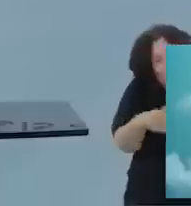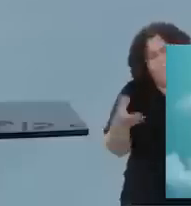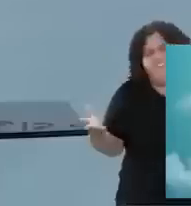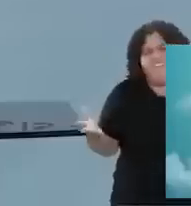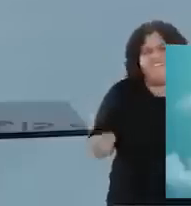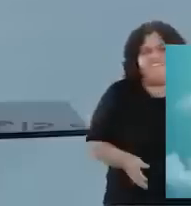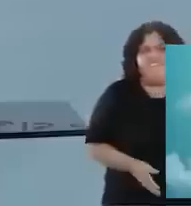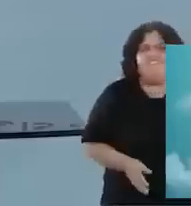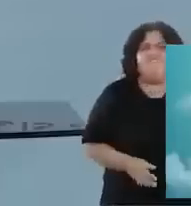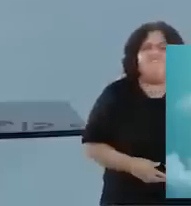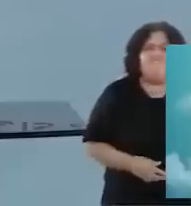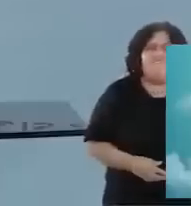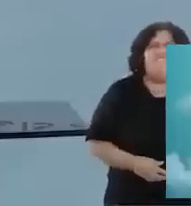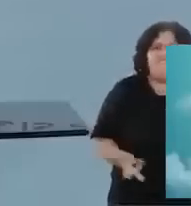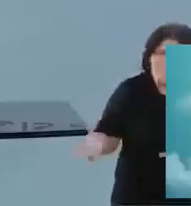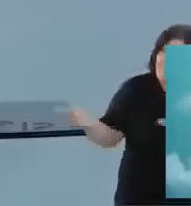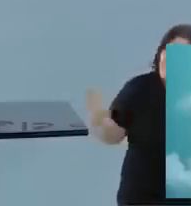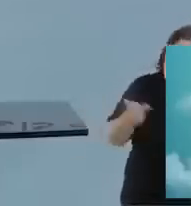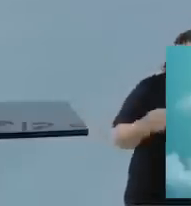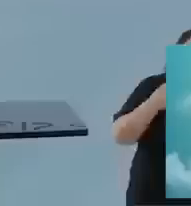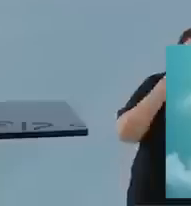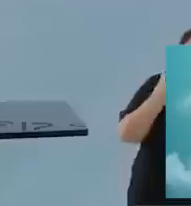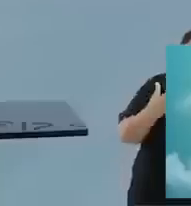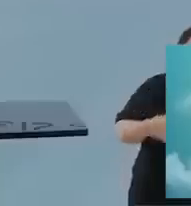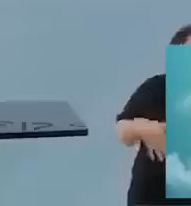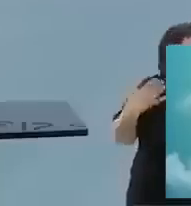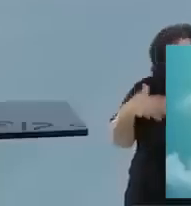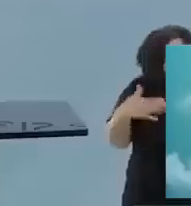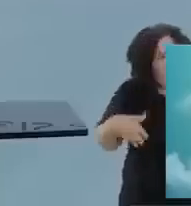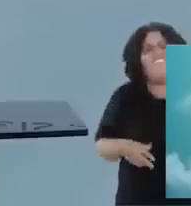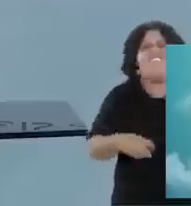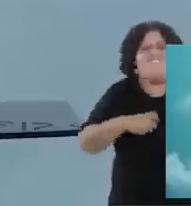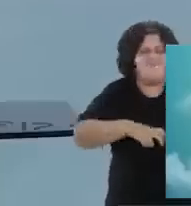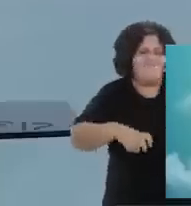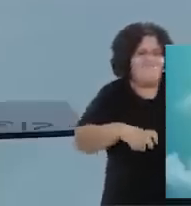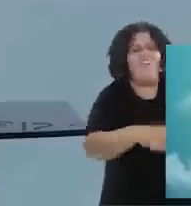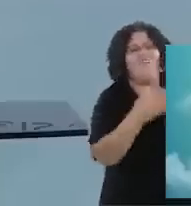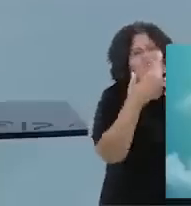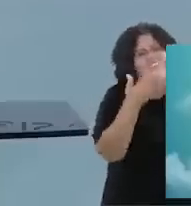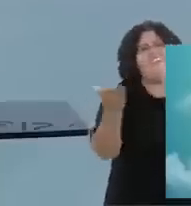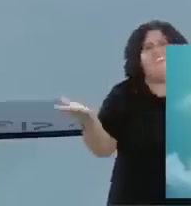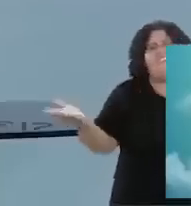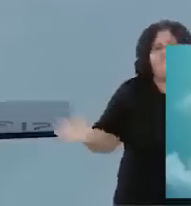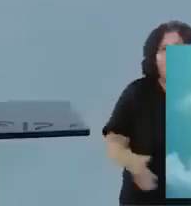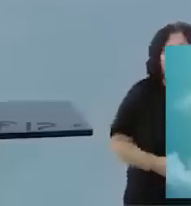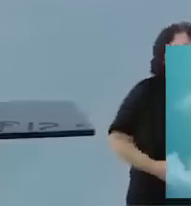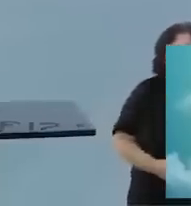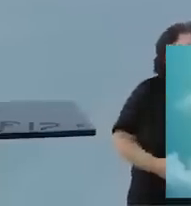chegou, então, fazer de conta, seja bem-vindo, né? É.